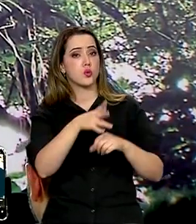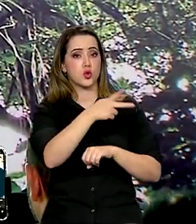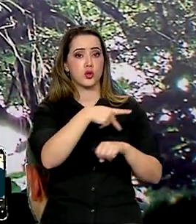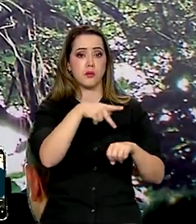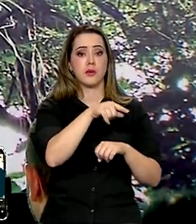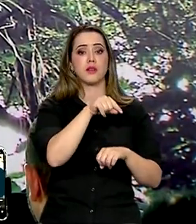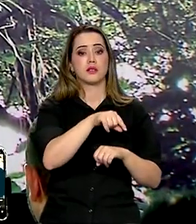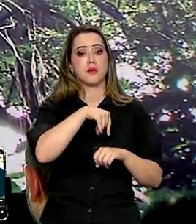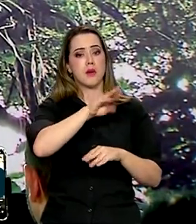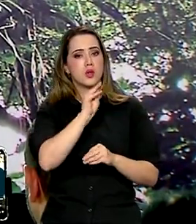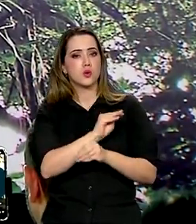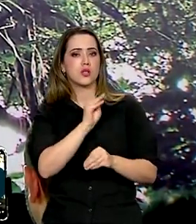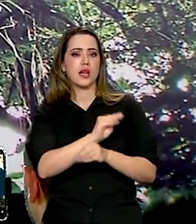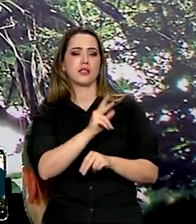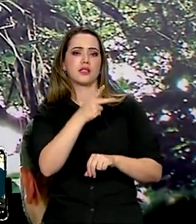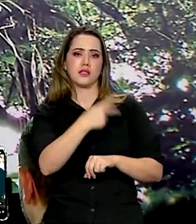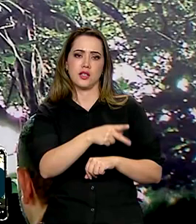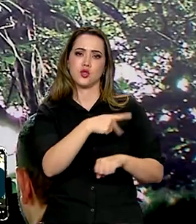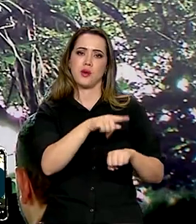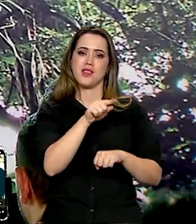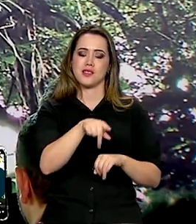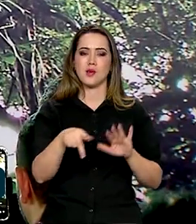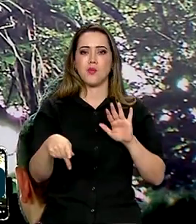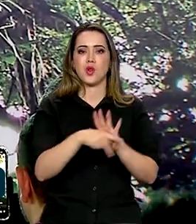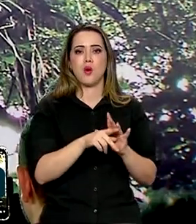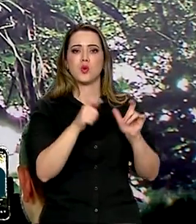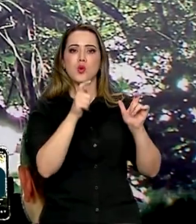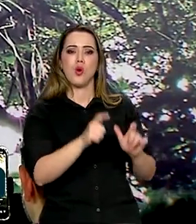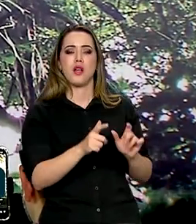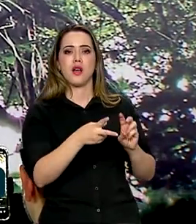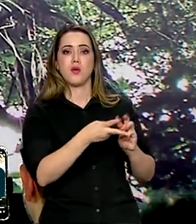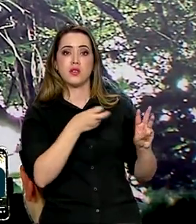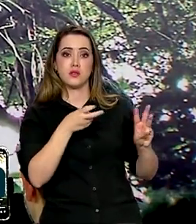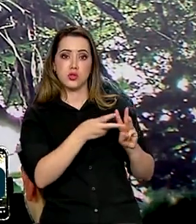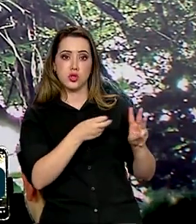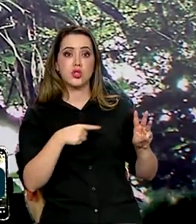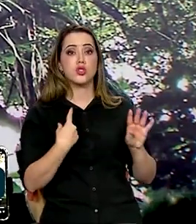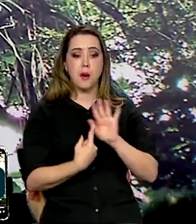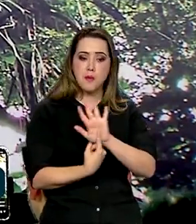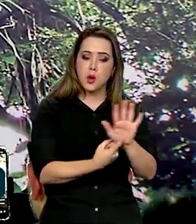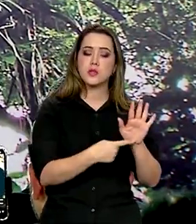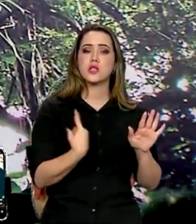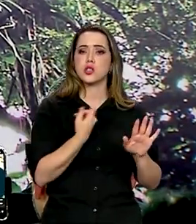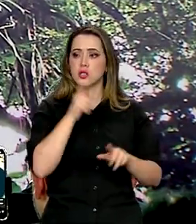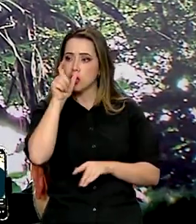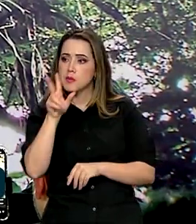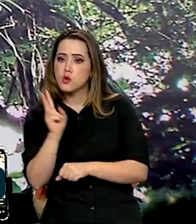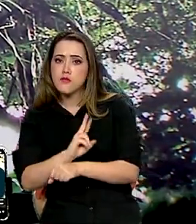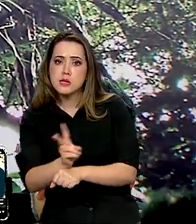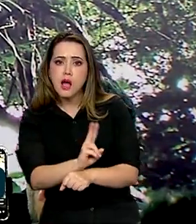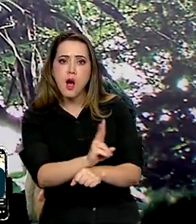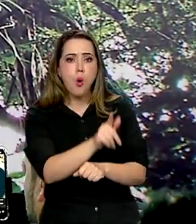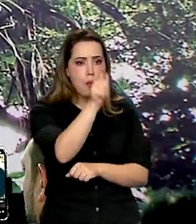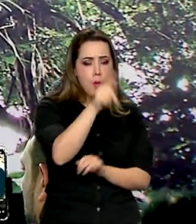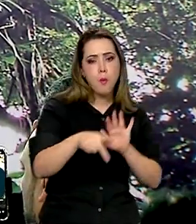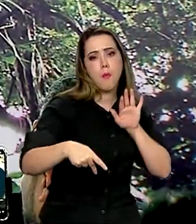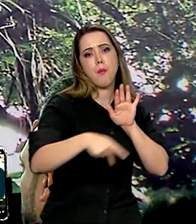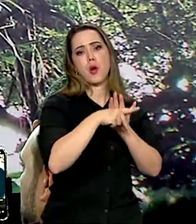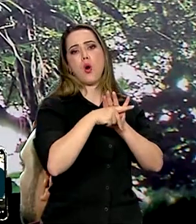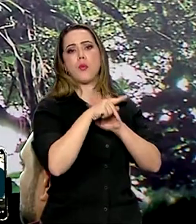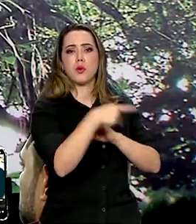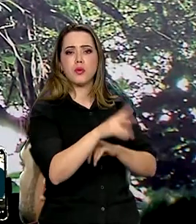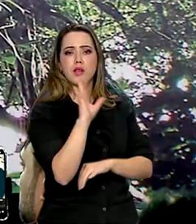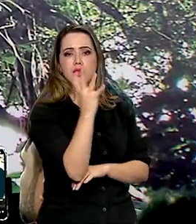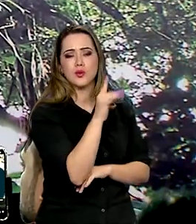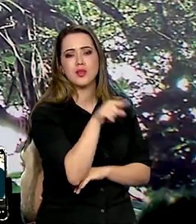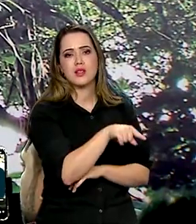terras indígenas. Numa demonstração que nós já temos os fiscais naturais para cuidar da nossa floresta.